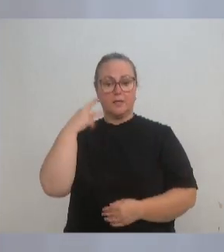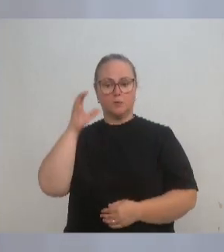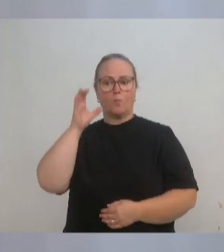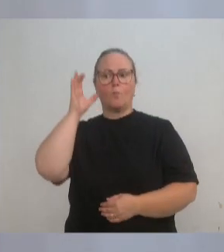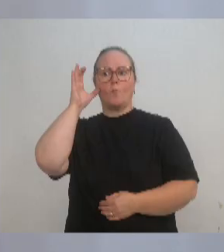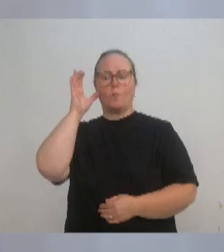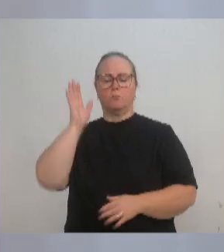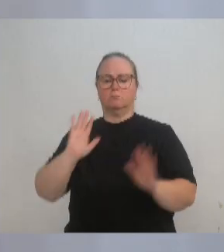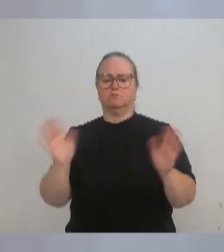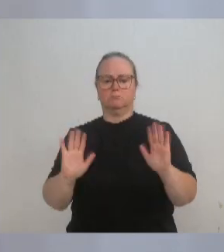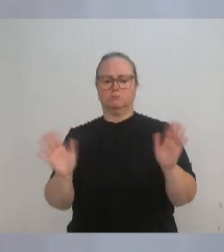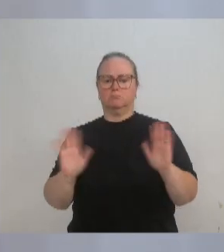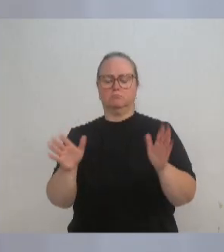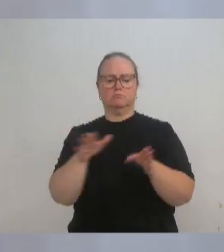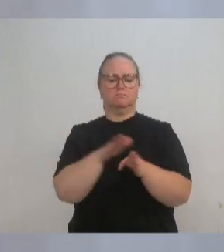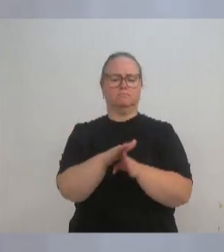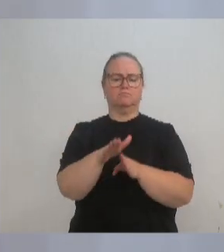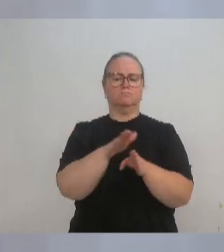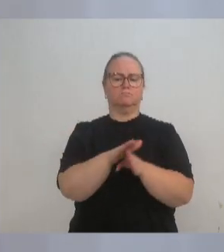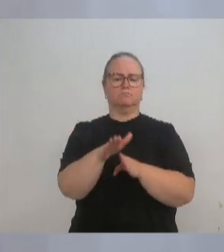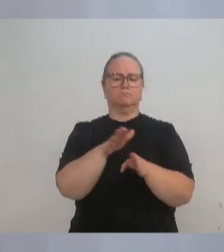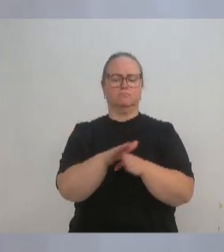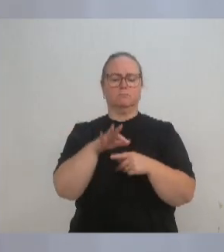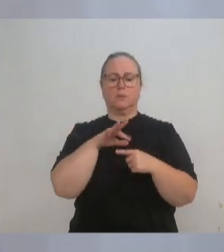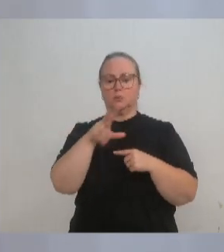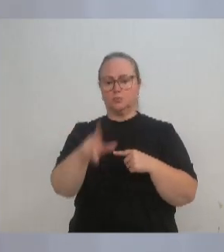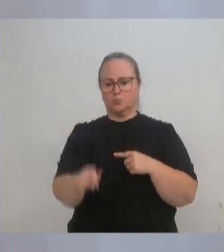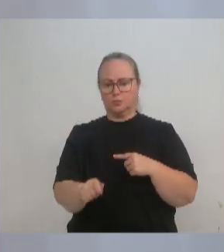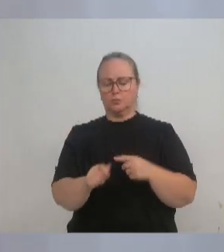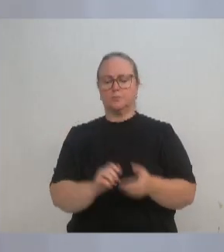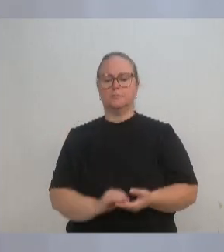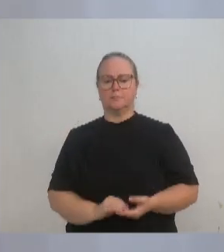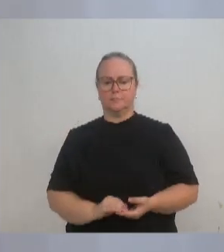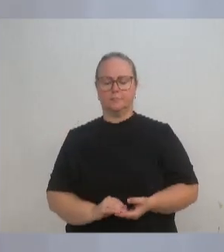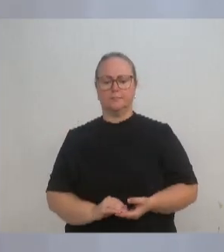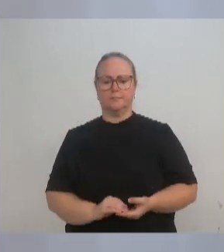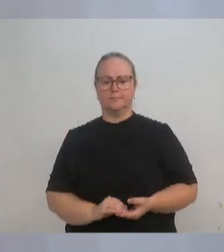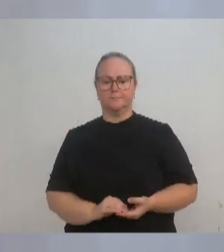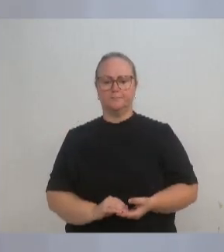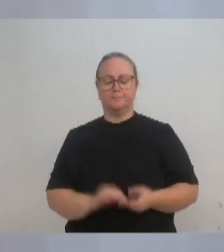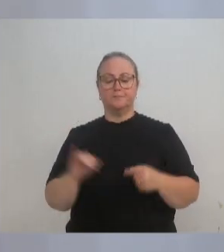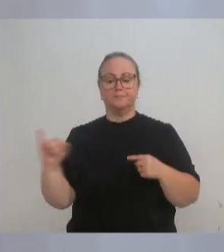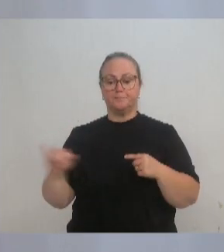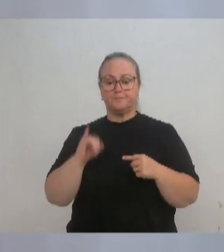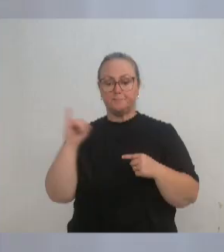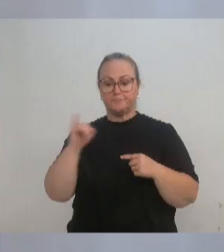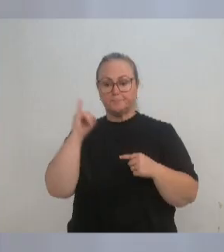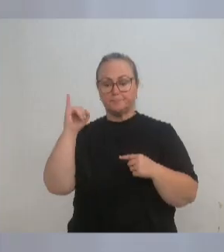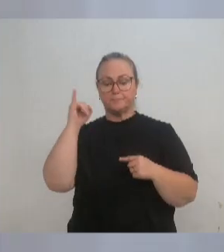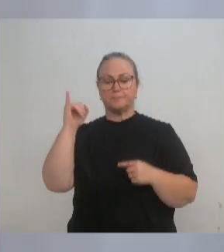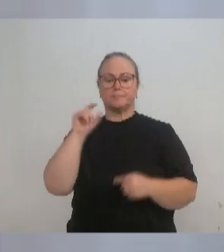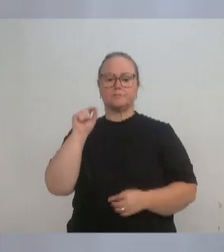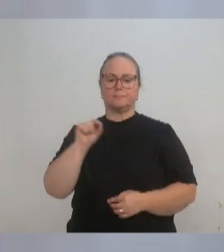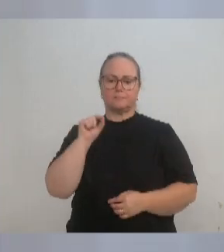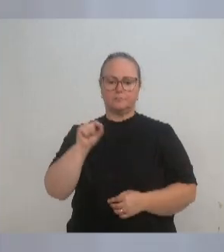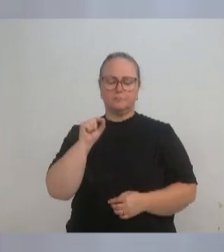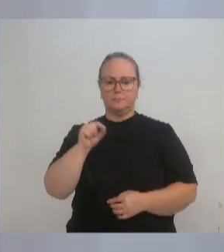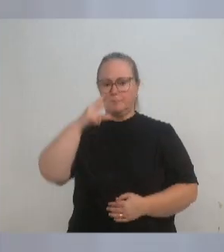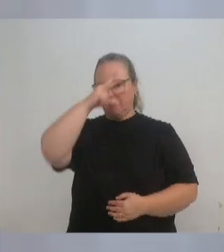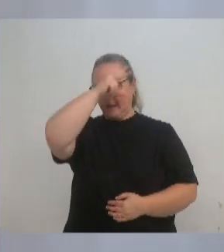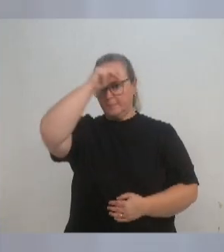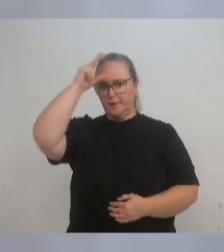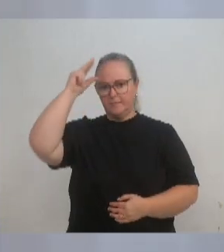aí todas as orientações devidas e necessárias. O que é importante deixar claro é que a Prefeitura não tem